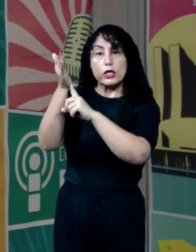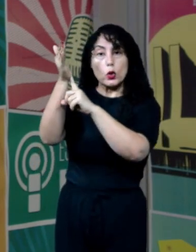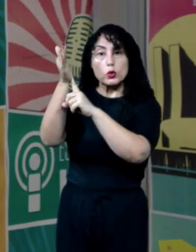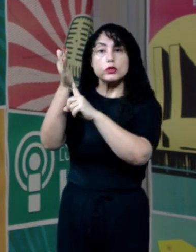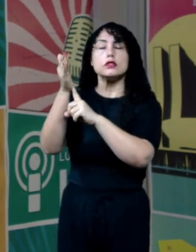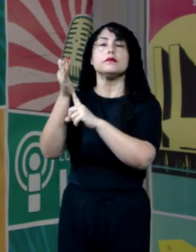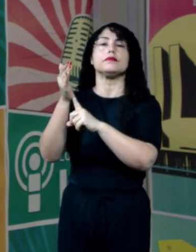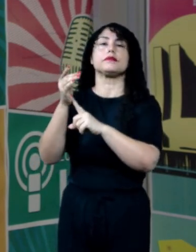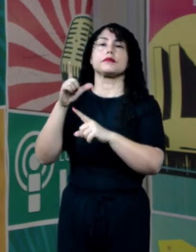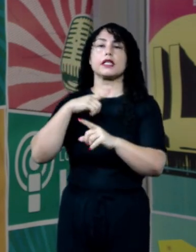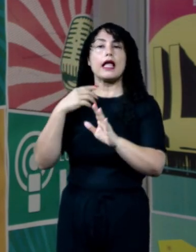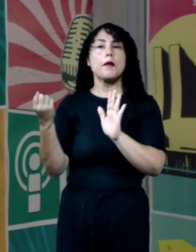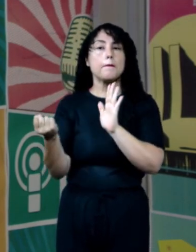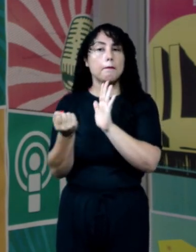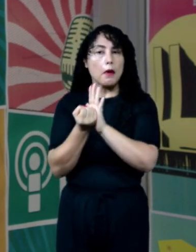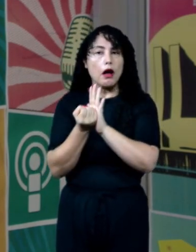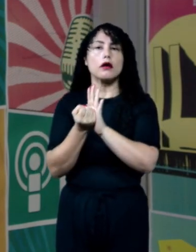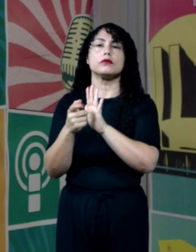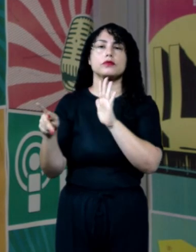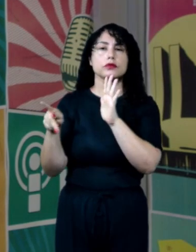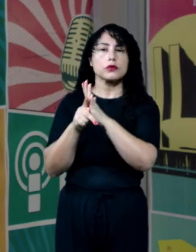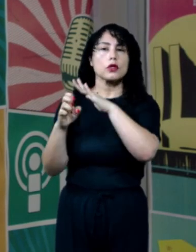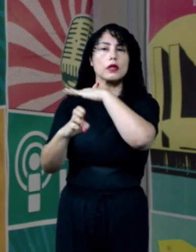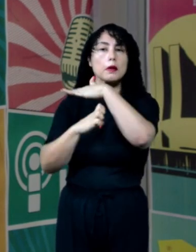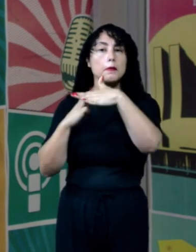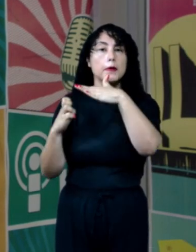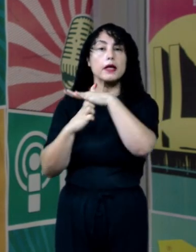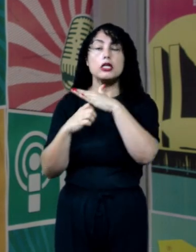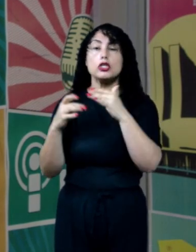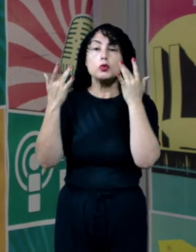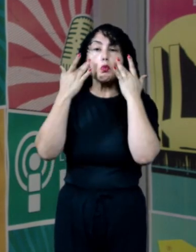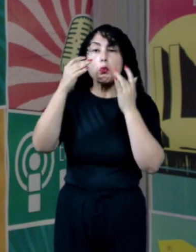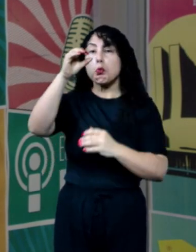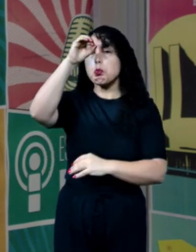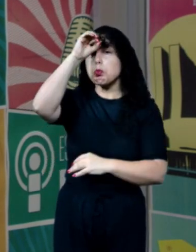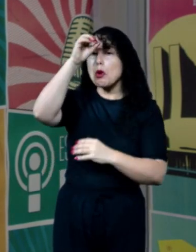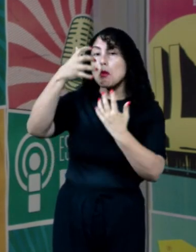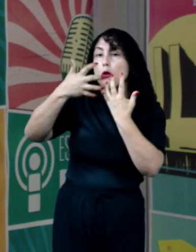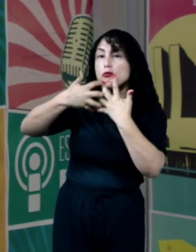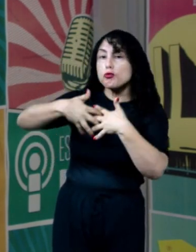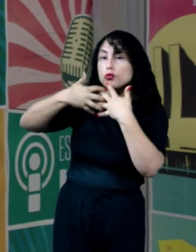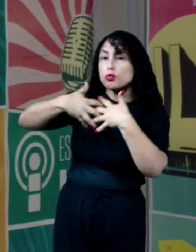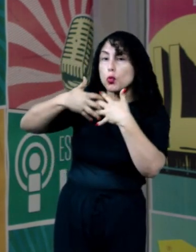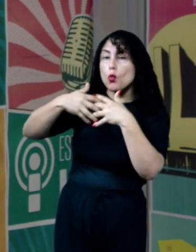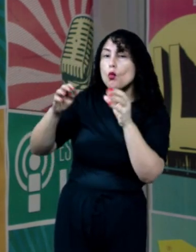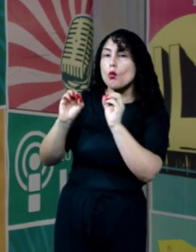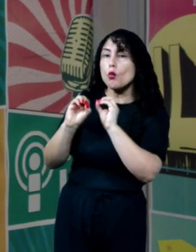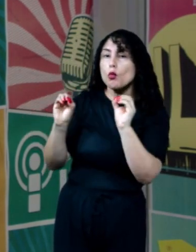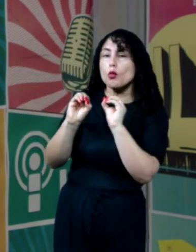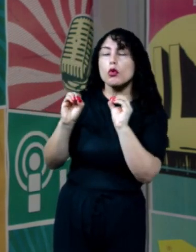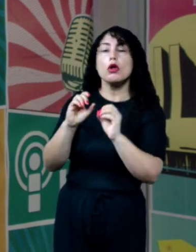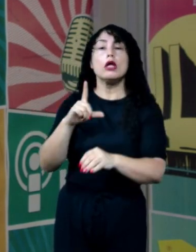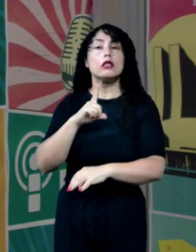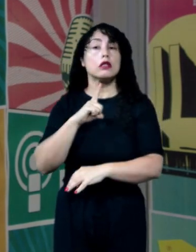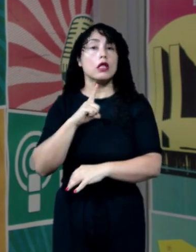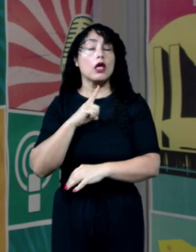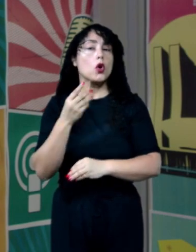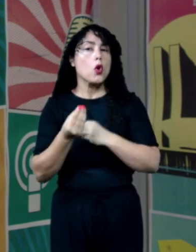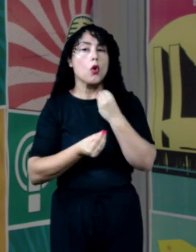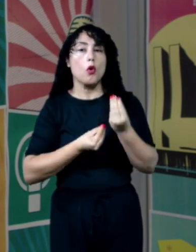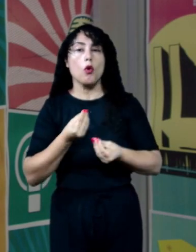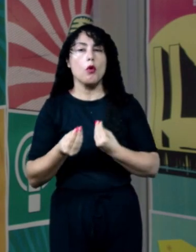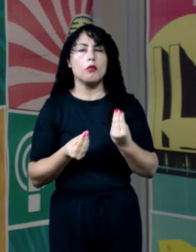tem patente, é patenteado, então não tem como a gente saber como funciona. Então, assim, a gente só tem como